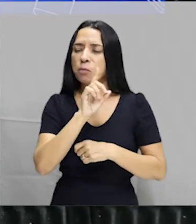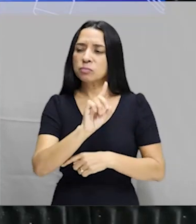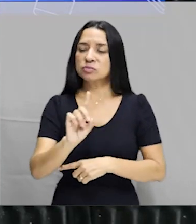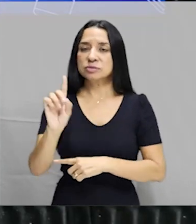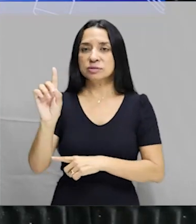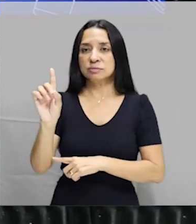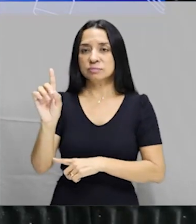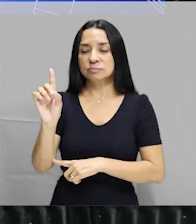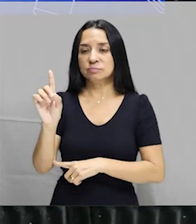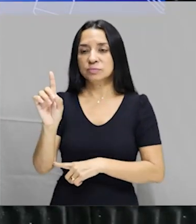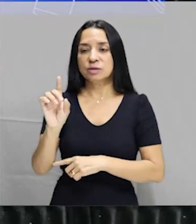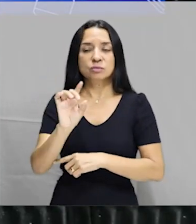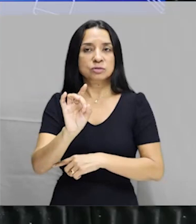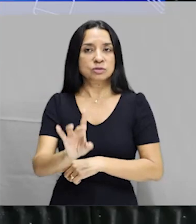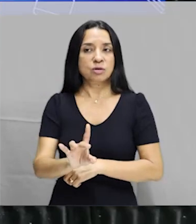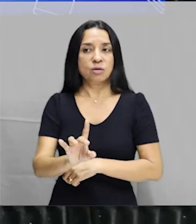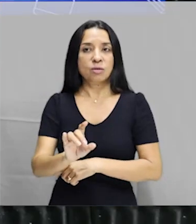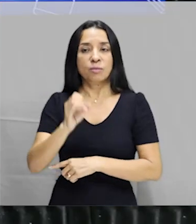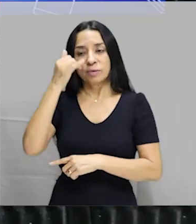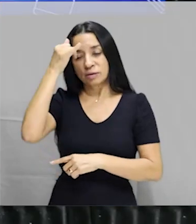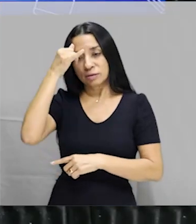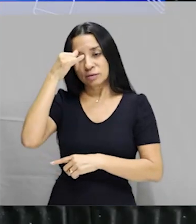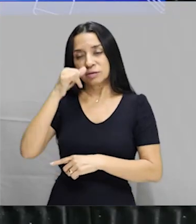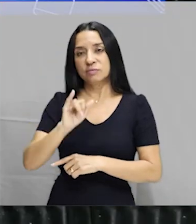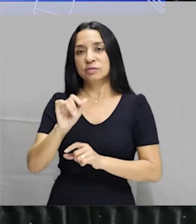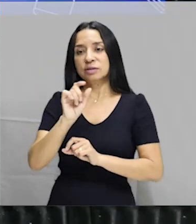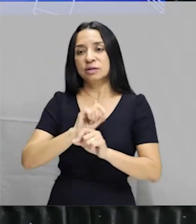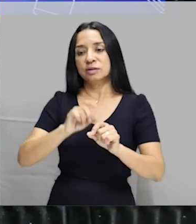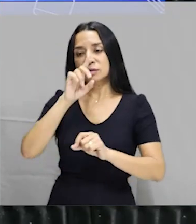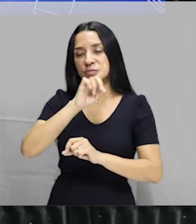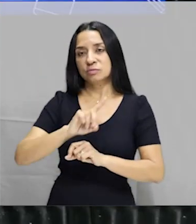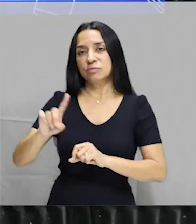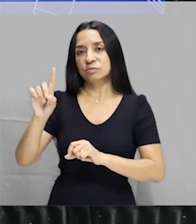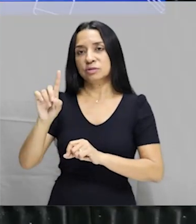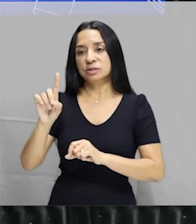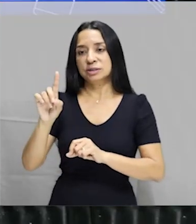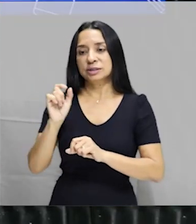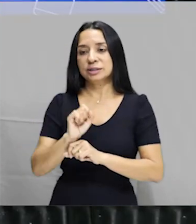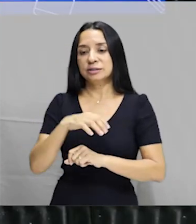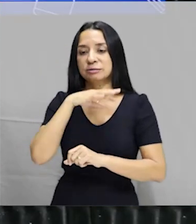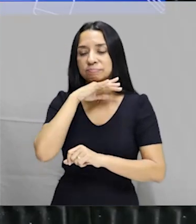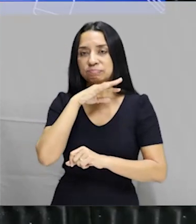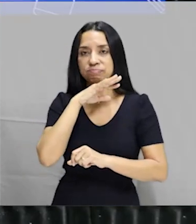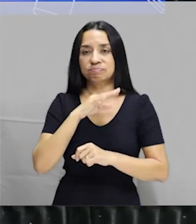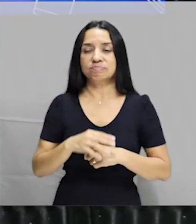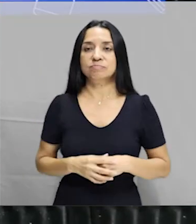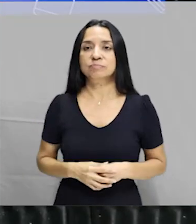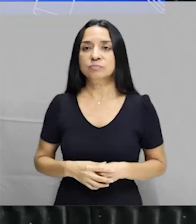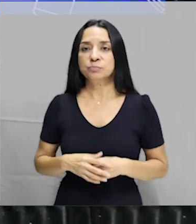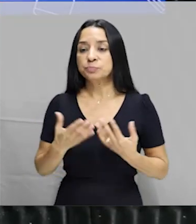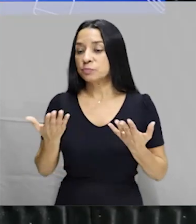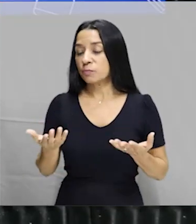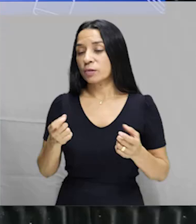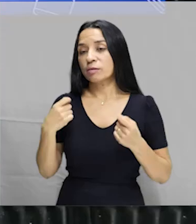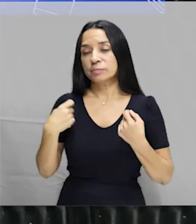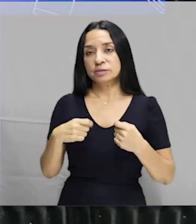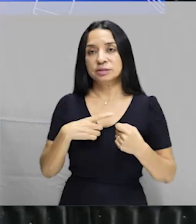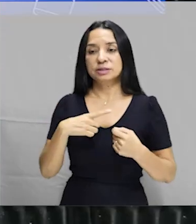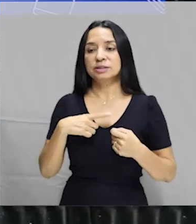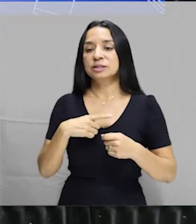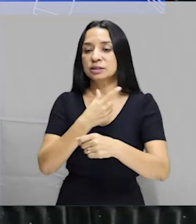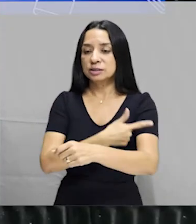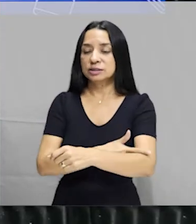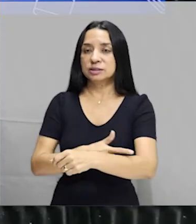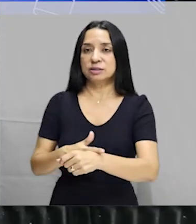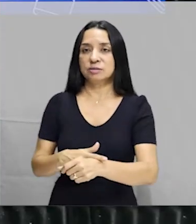dia apenas para evitar que o dia dela seja tão ruim, né? Então a gente precisa ter esse